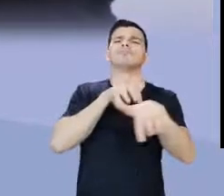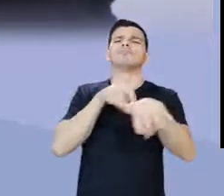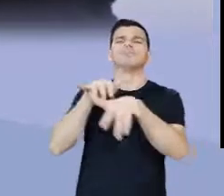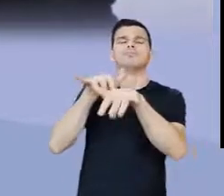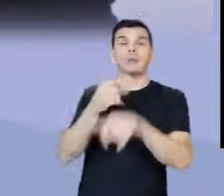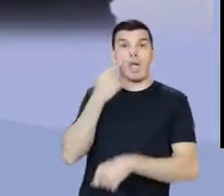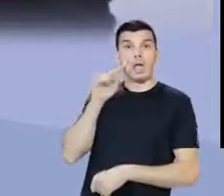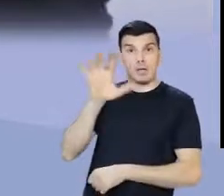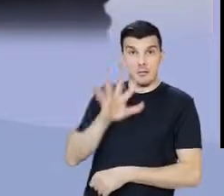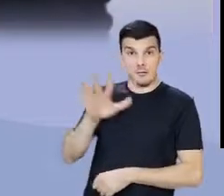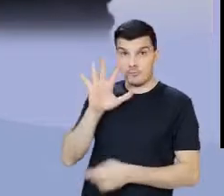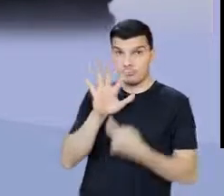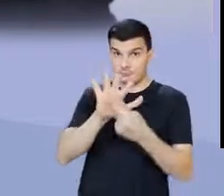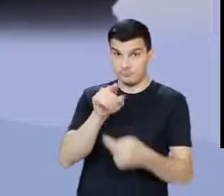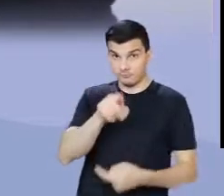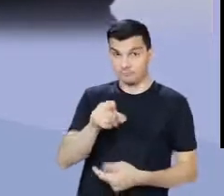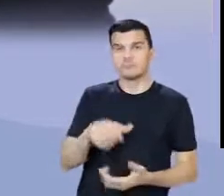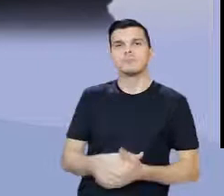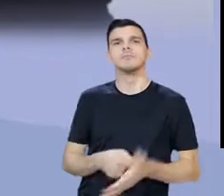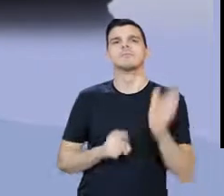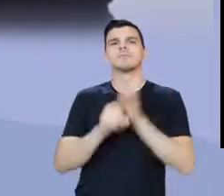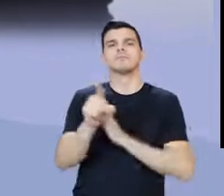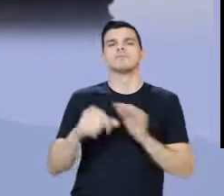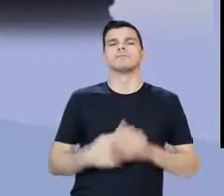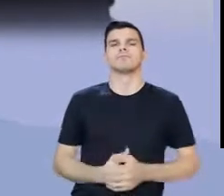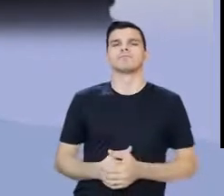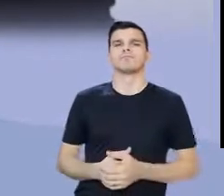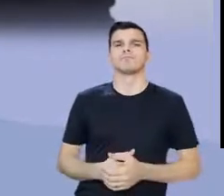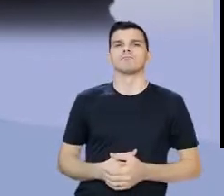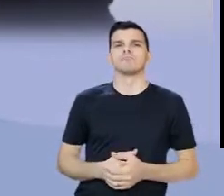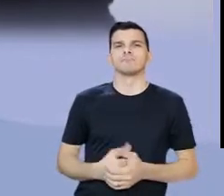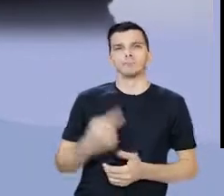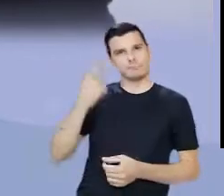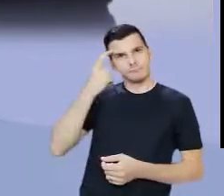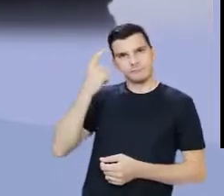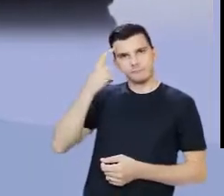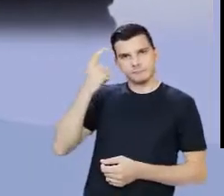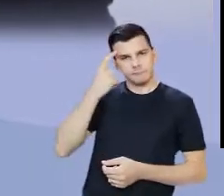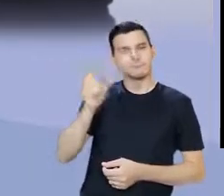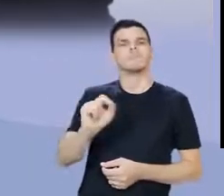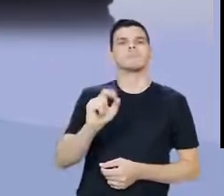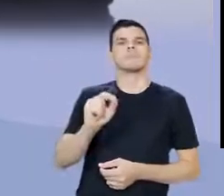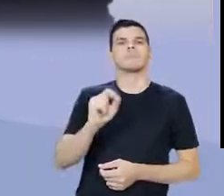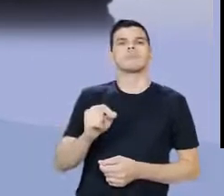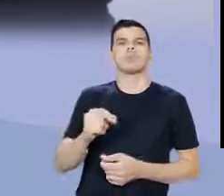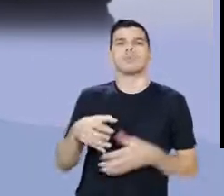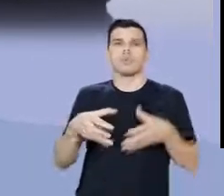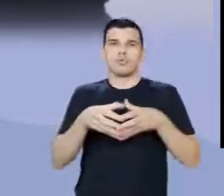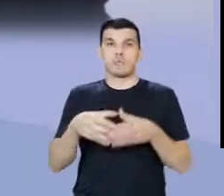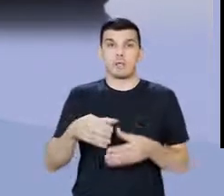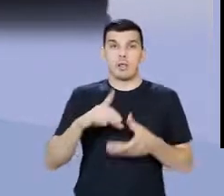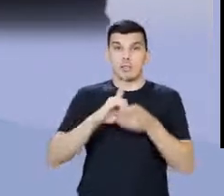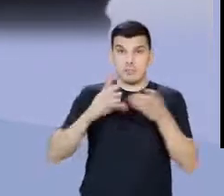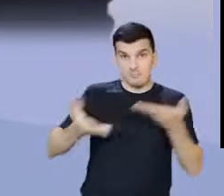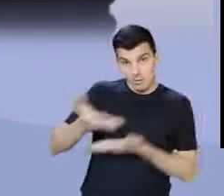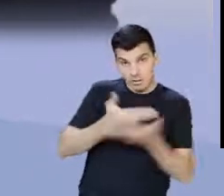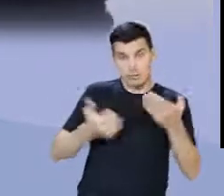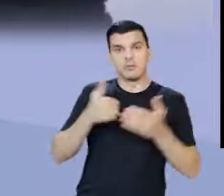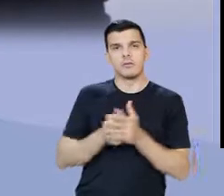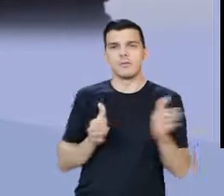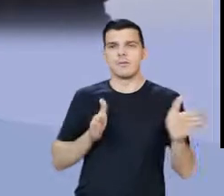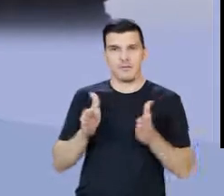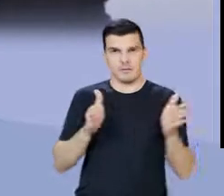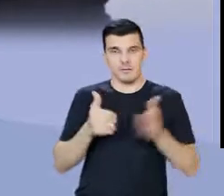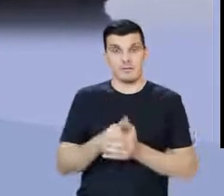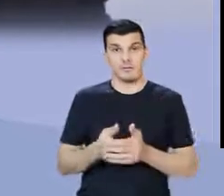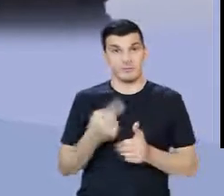nas ruas, essa imagem que estava para você, e aí vem a pergunta. Considerando o funcionamento do regime democrático,